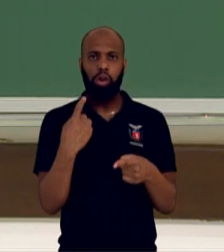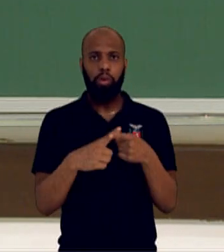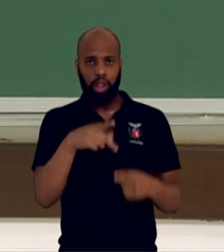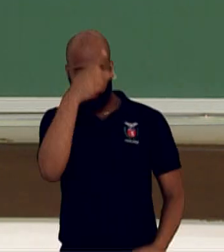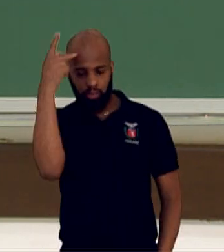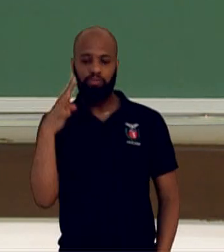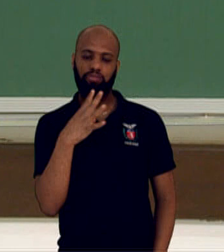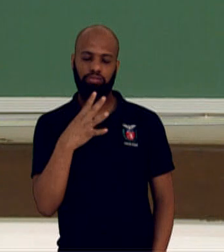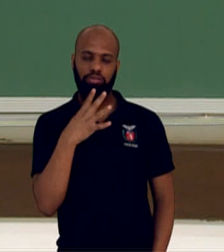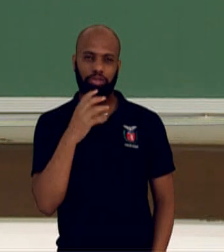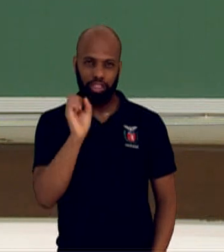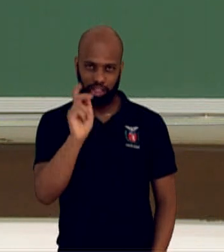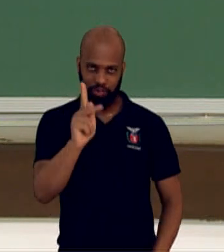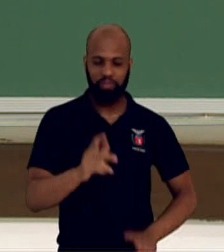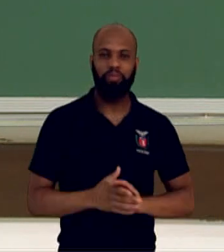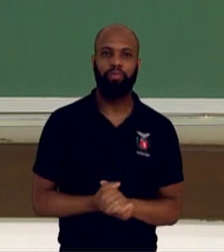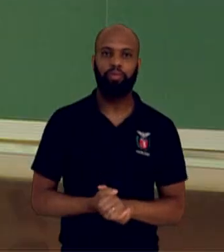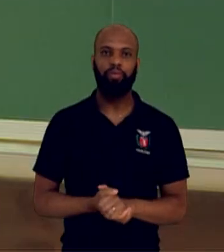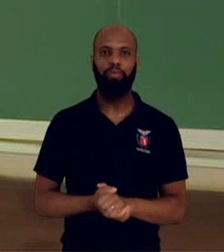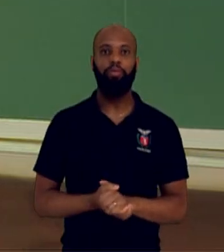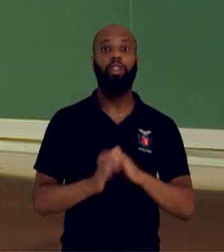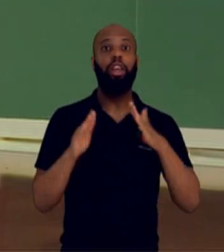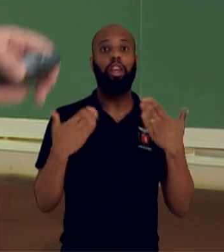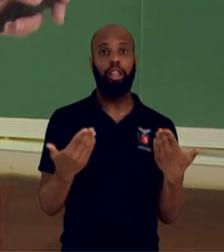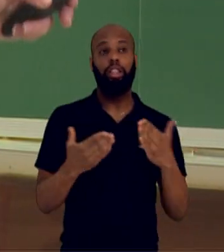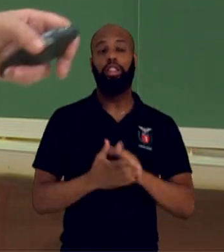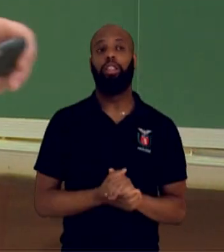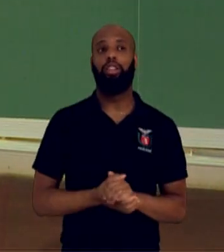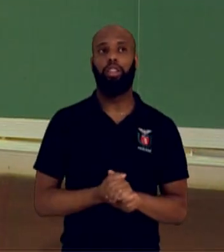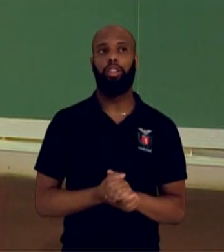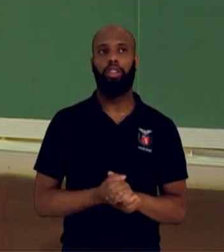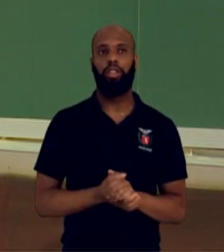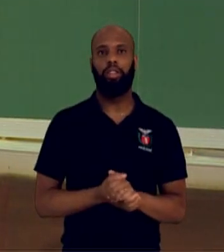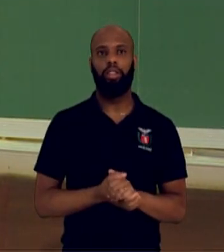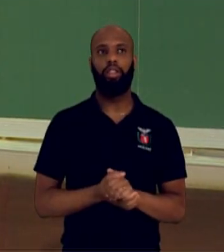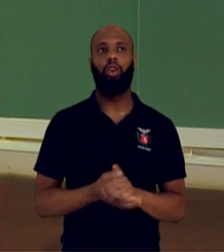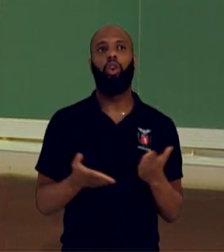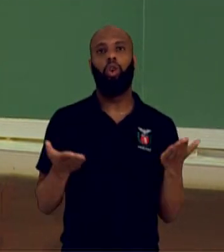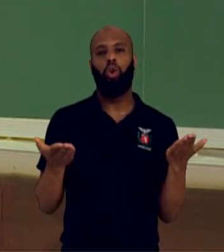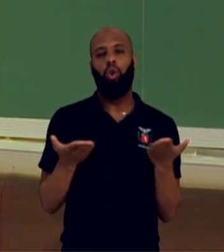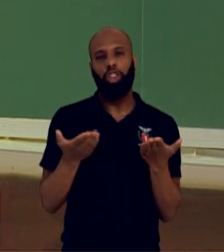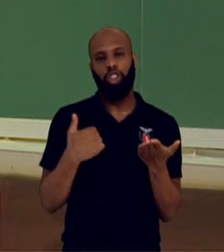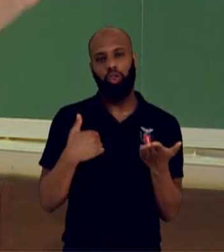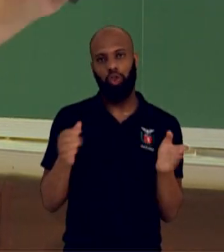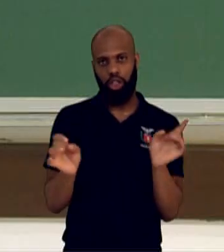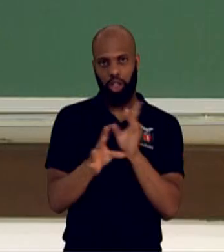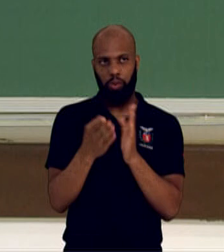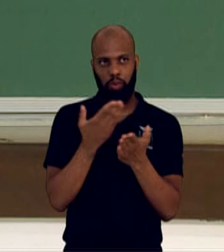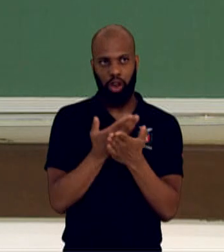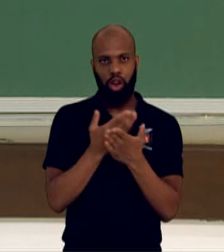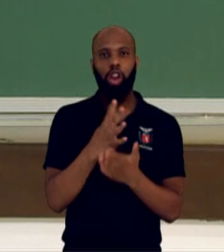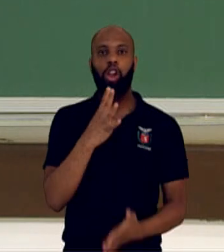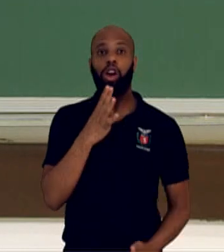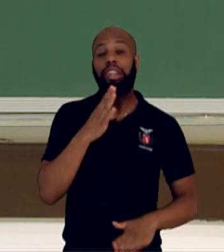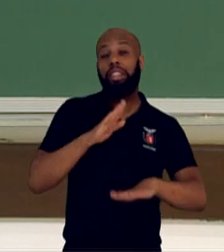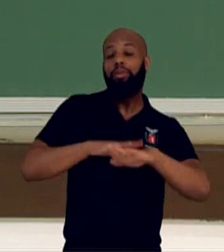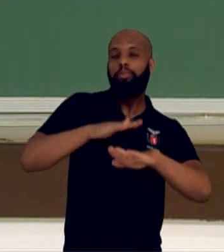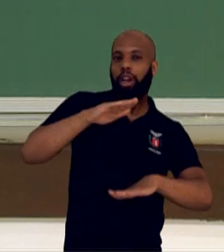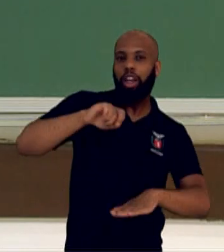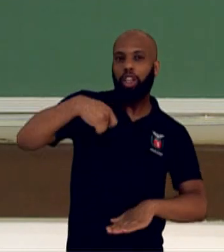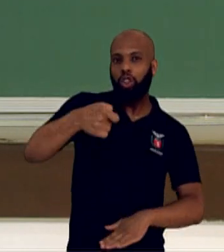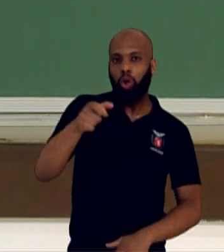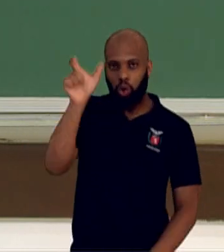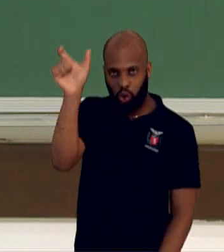pessoas conheçam, certo? Então, pessoal, eu termino aqui para vocês conhecerem um pouquinho mais